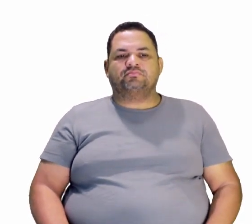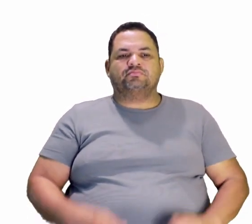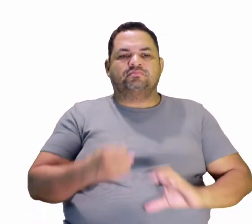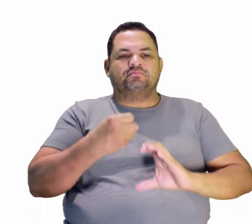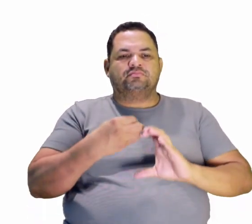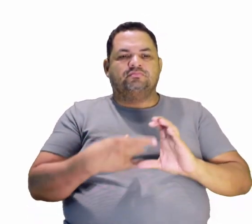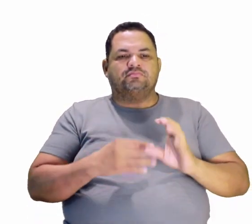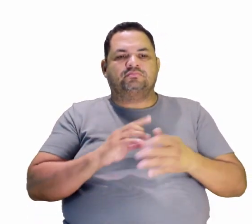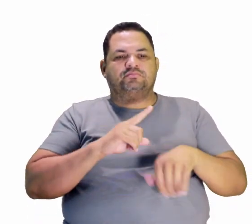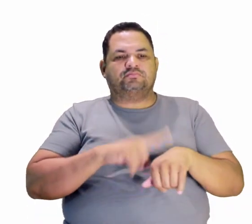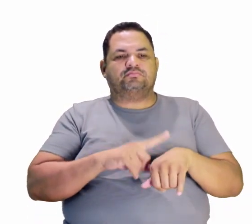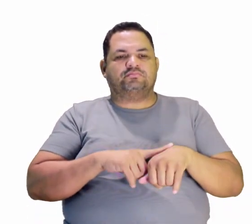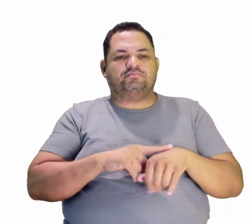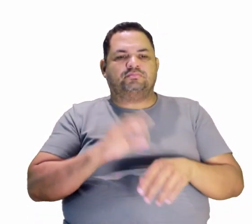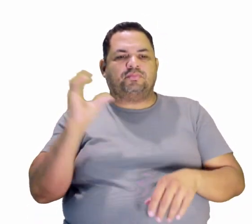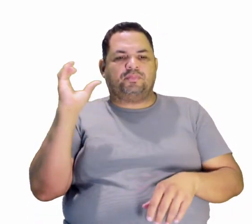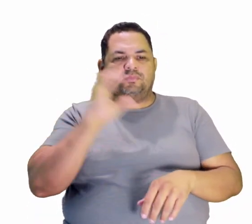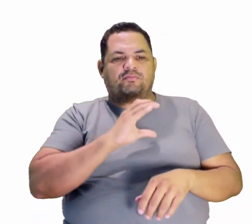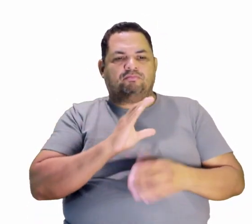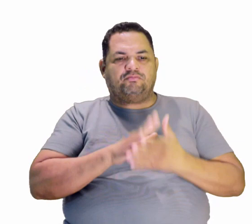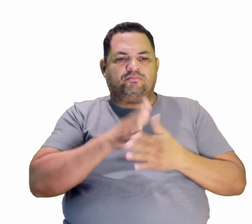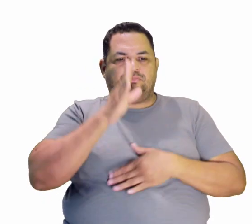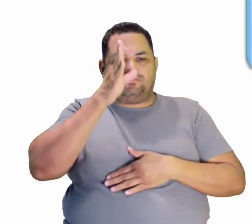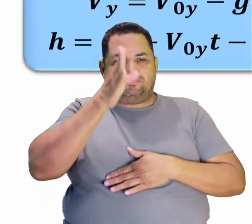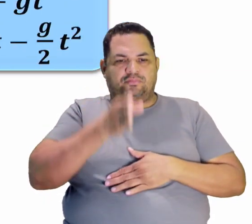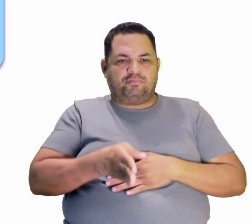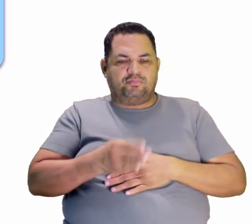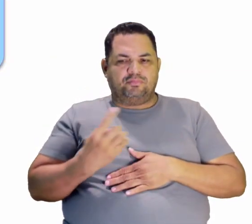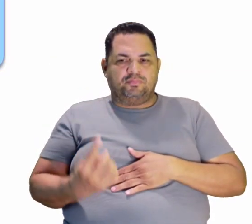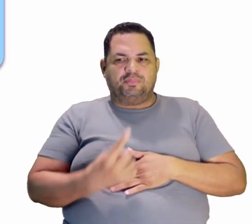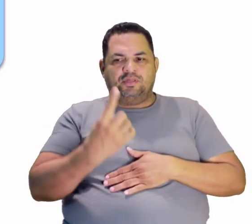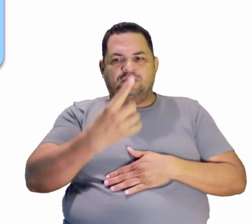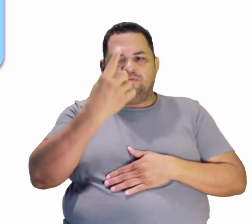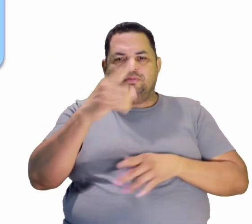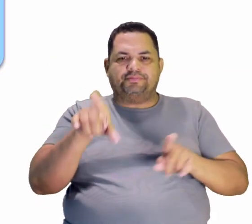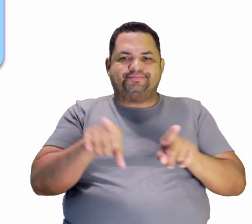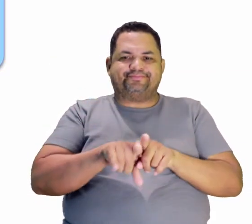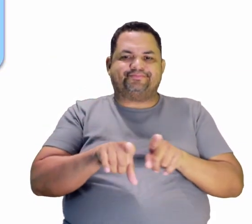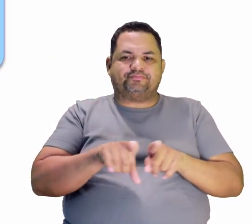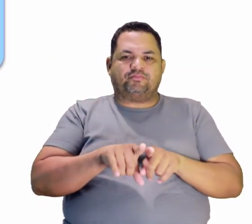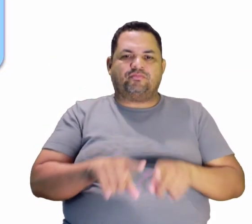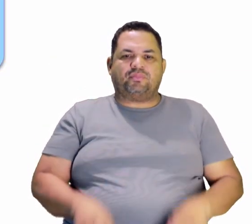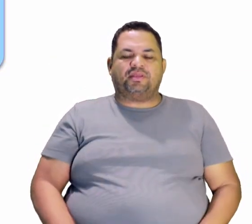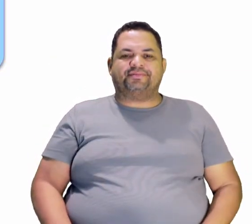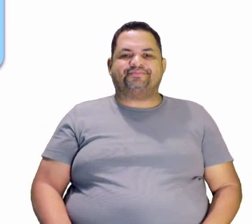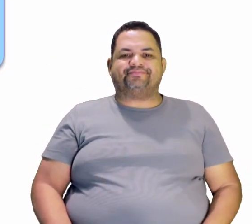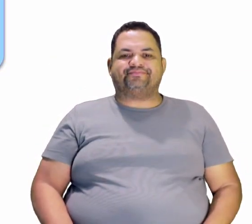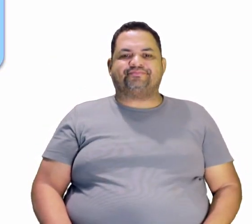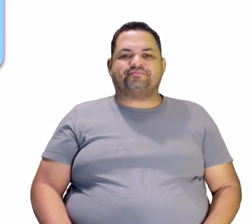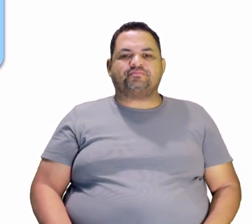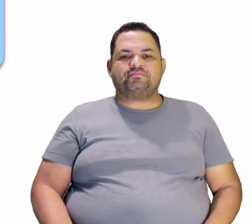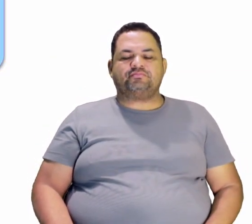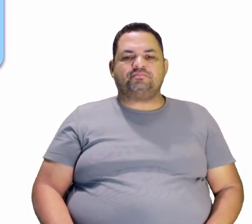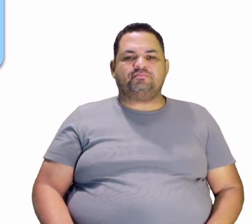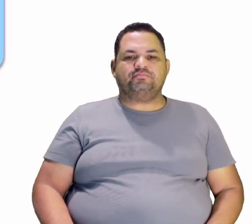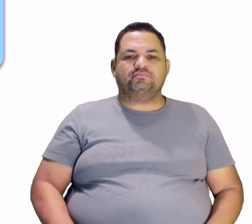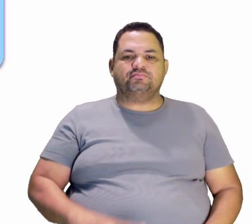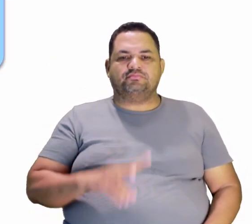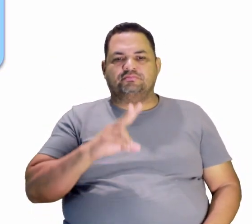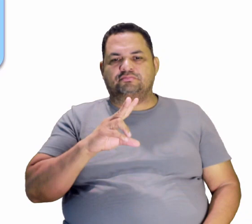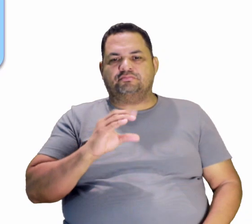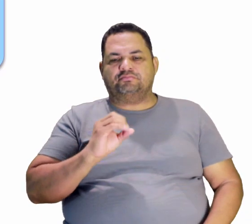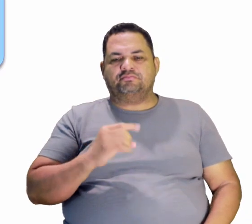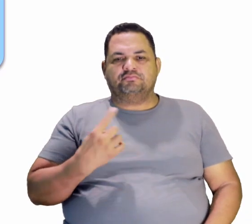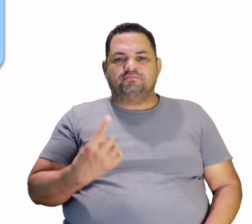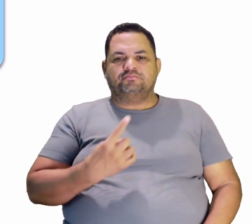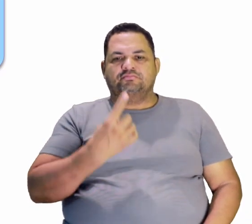As funções horárias da velocidade vertical e a altura, né? Então a velocidade aqui, ela muda na